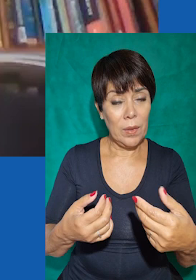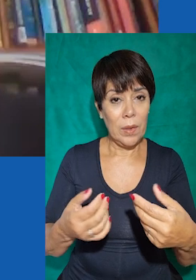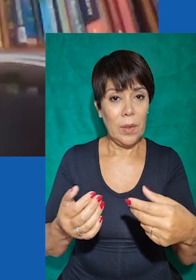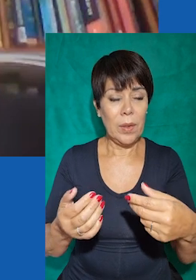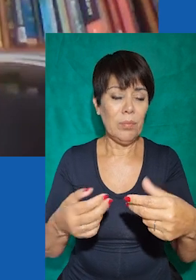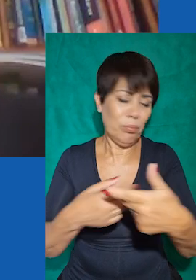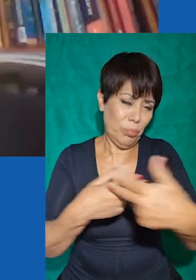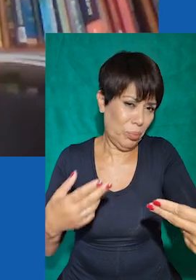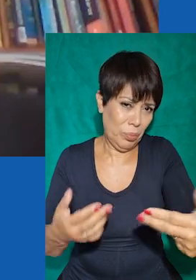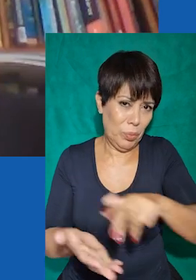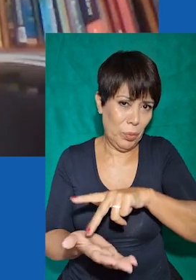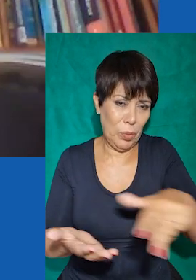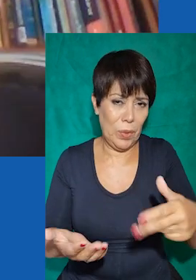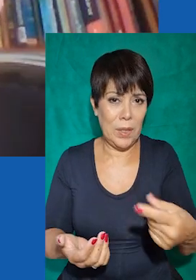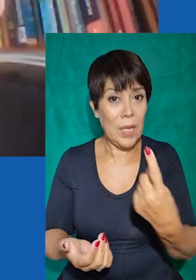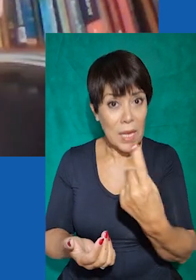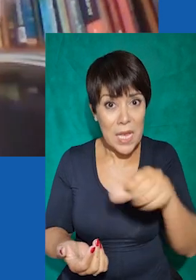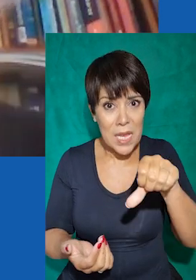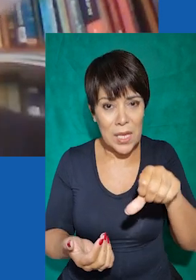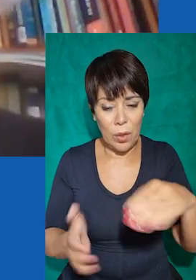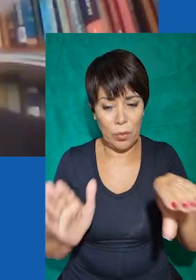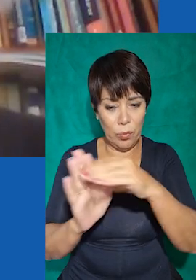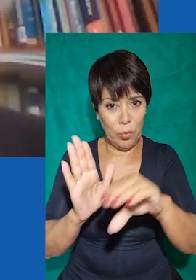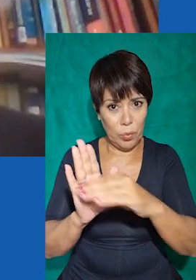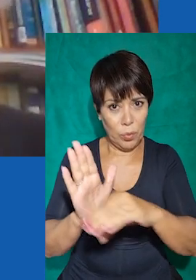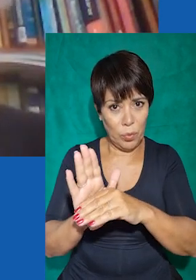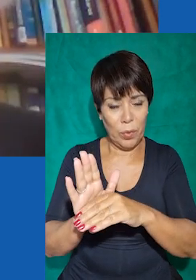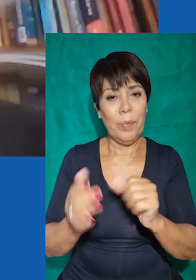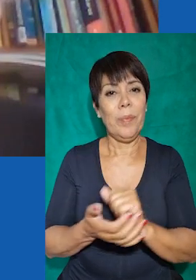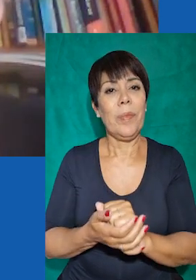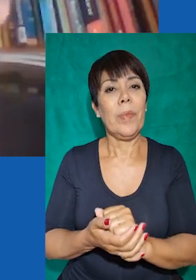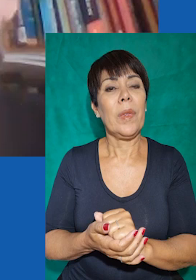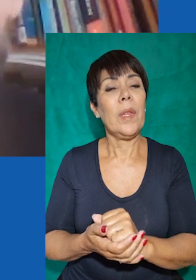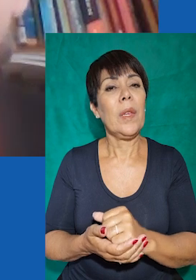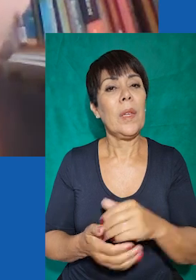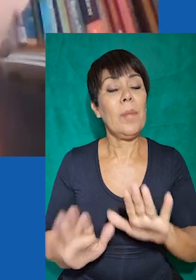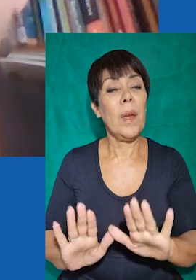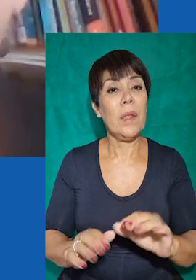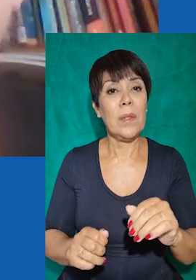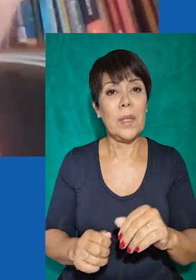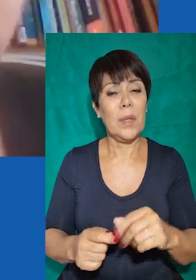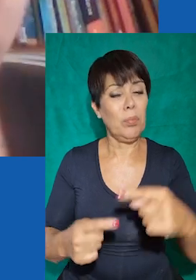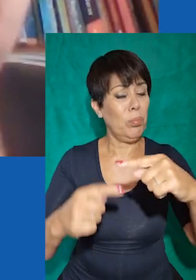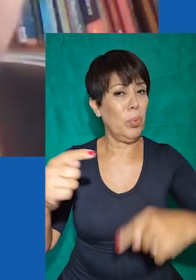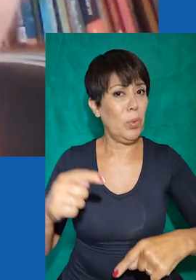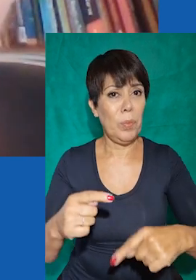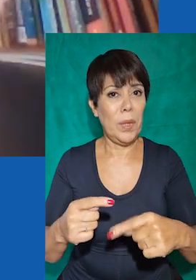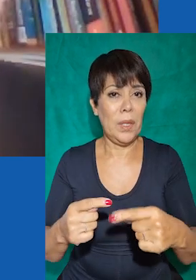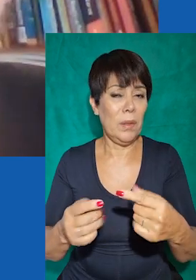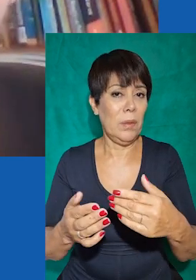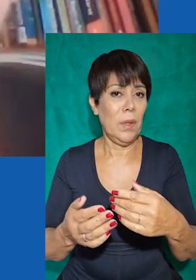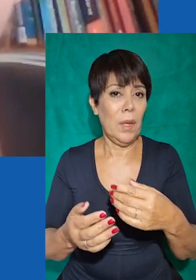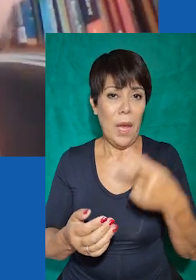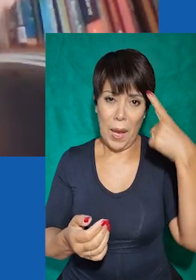várias cláusulas, que são as 19 condicionantes que ele colocou, e um entendimento que não era sequer uma